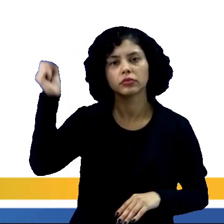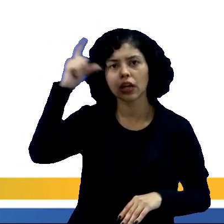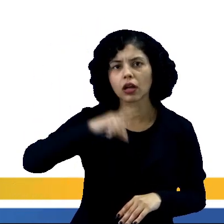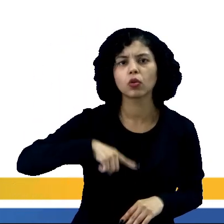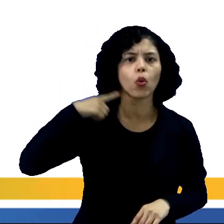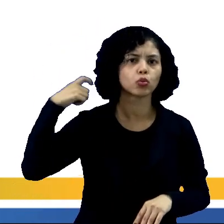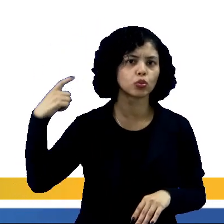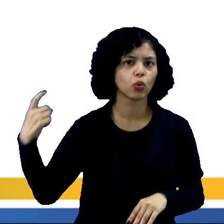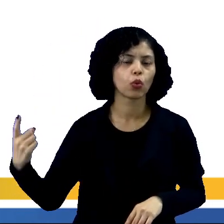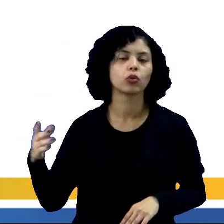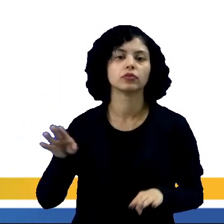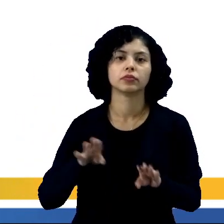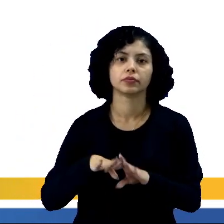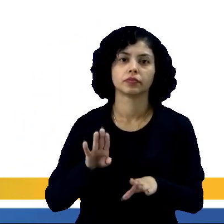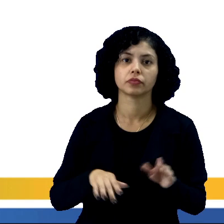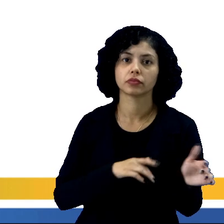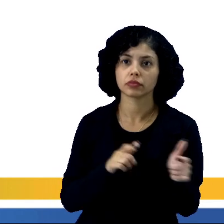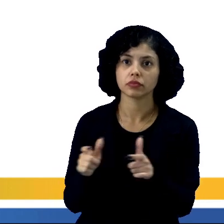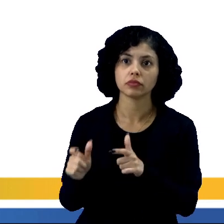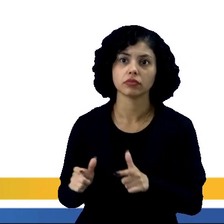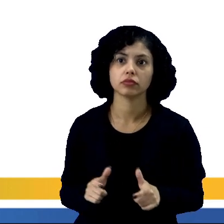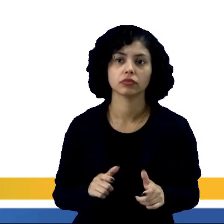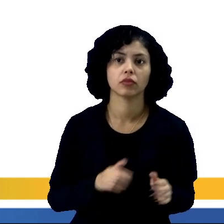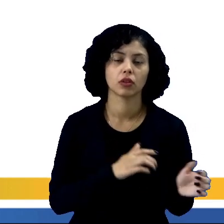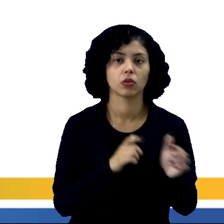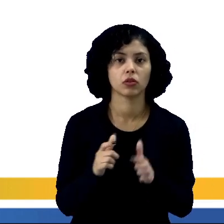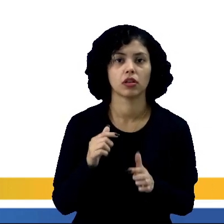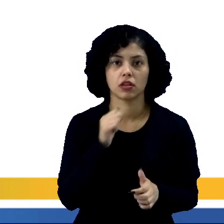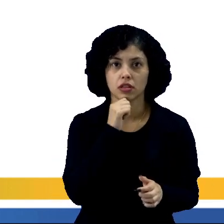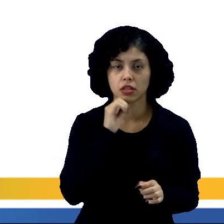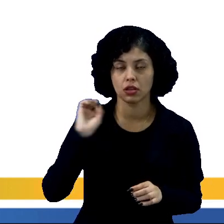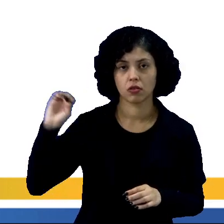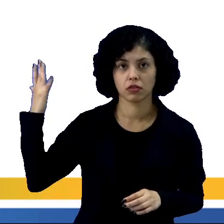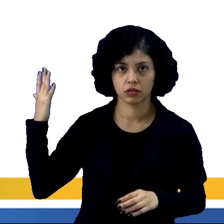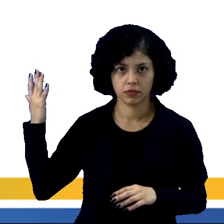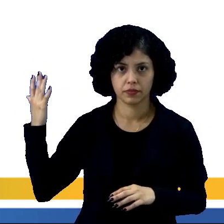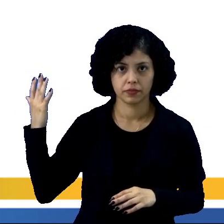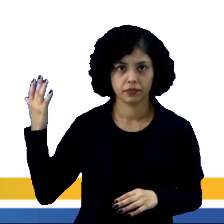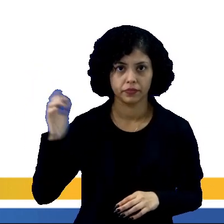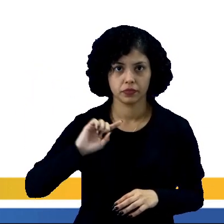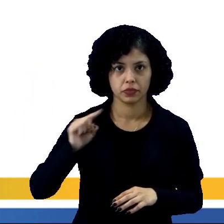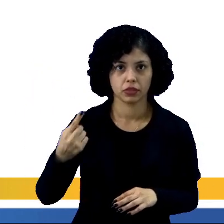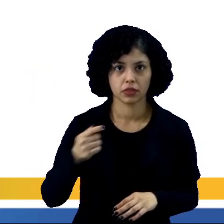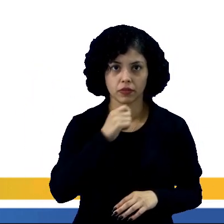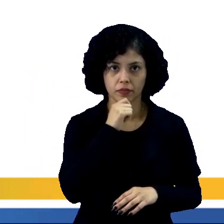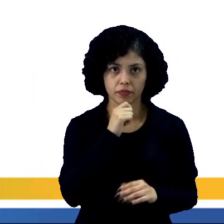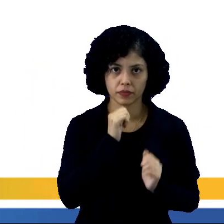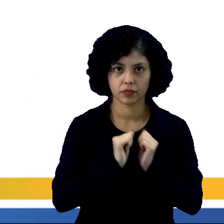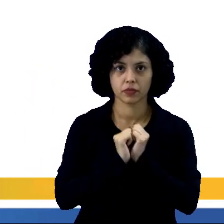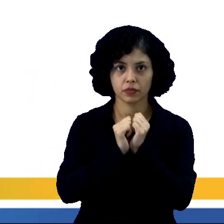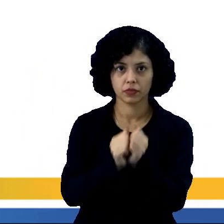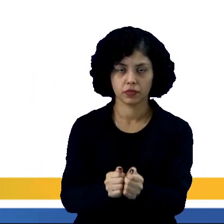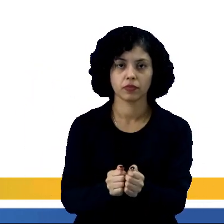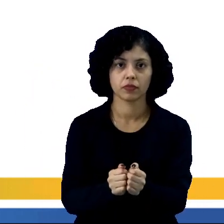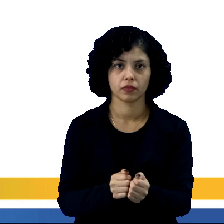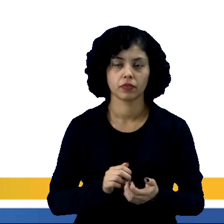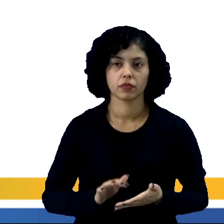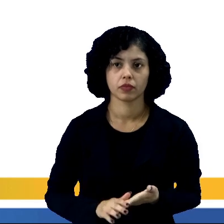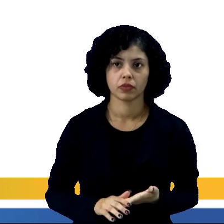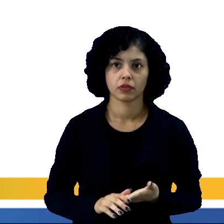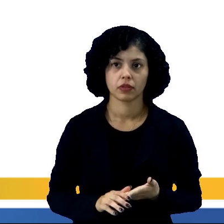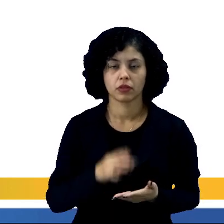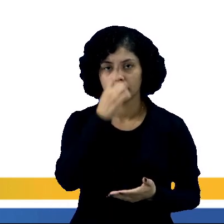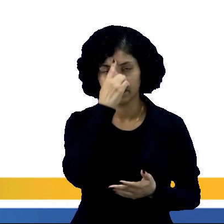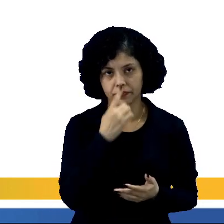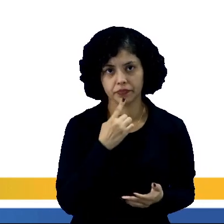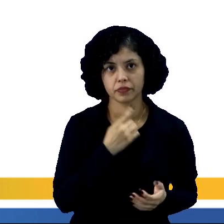e ao som. Então, o espaço cênico é aquele espaço que está acontecendo ali, tá? A